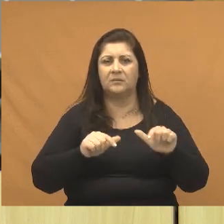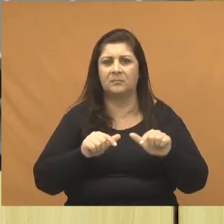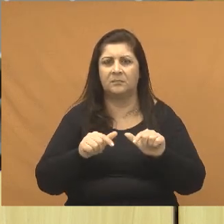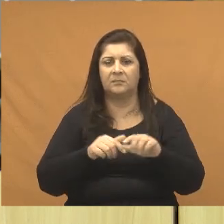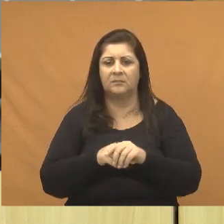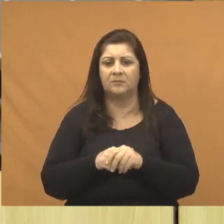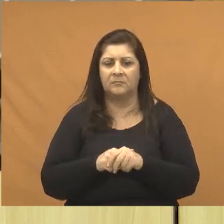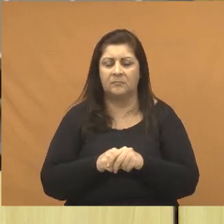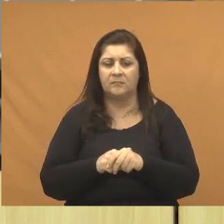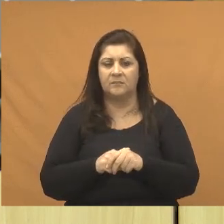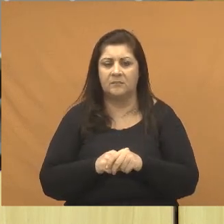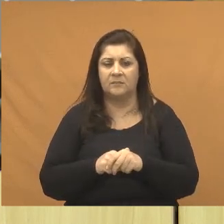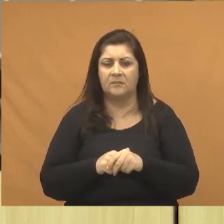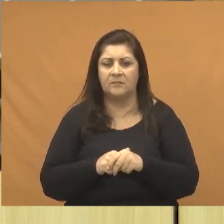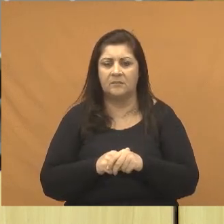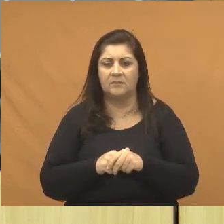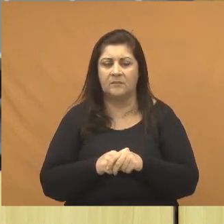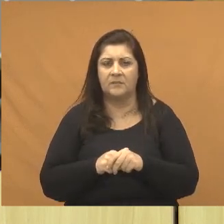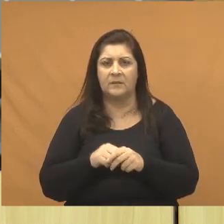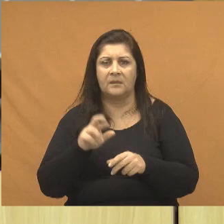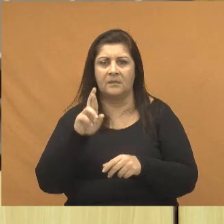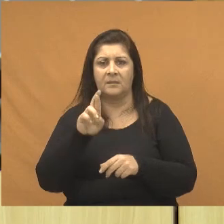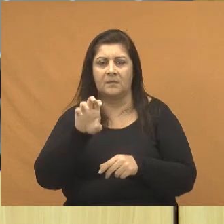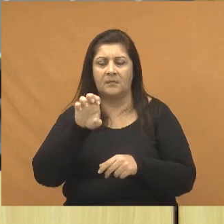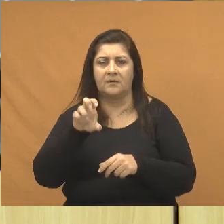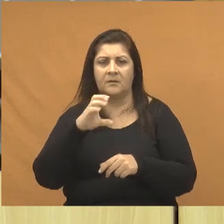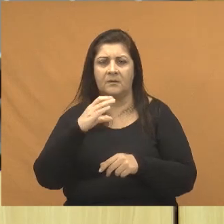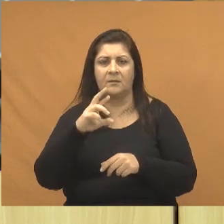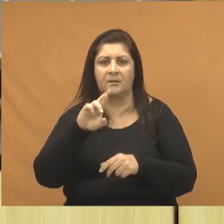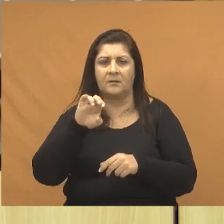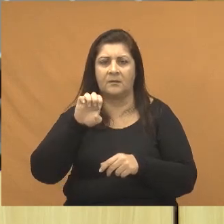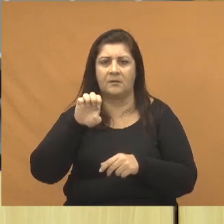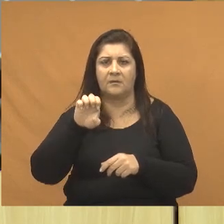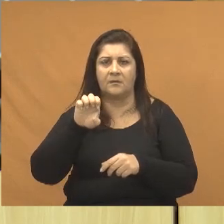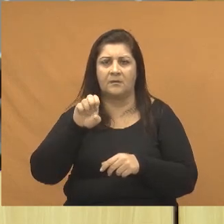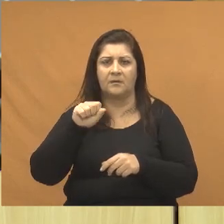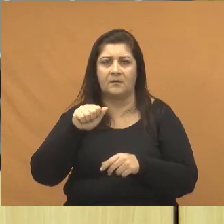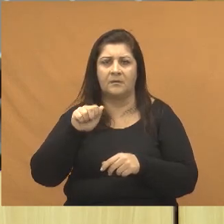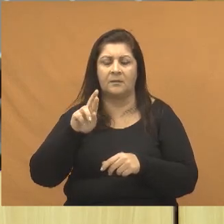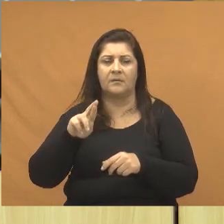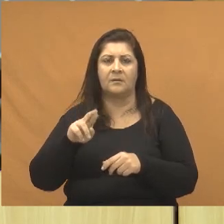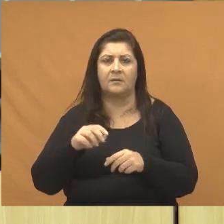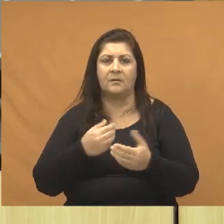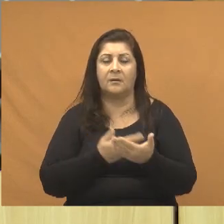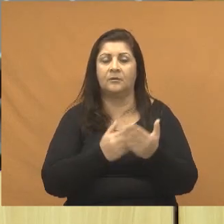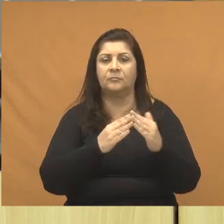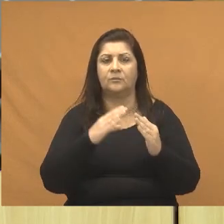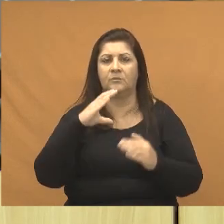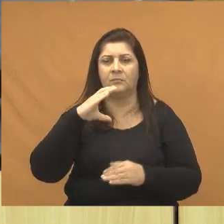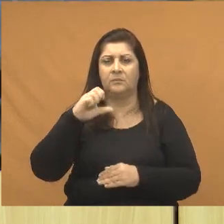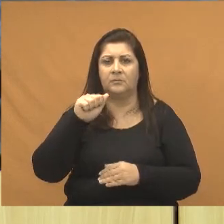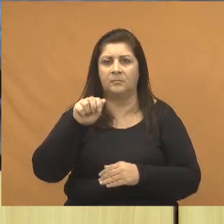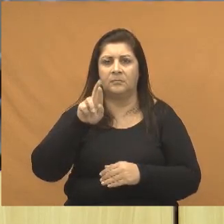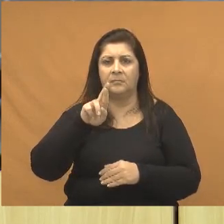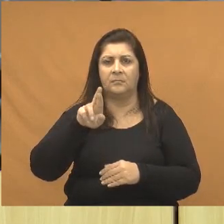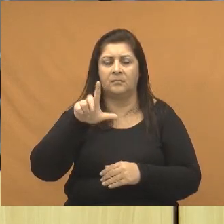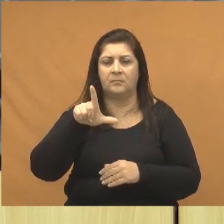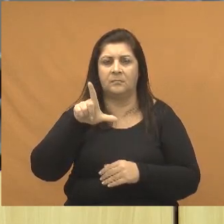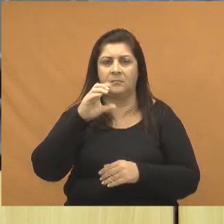Galinhas, Recrearte Eventos, Escola Coronel Carlos Porto, Instituto